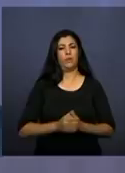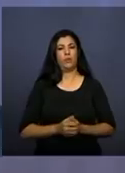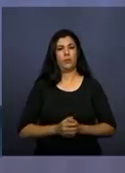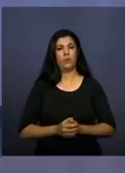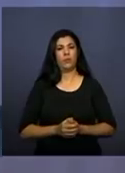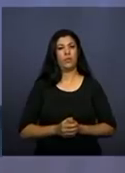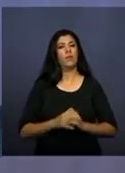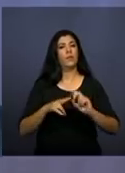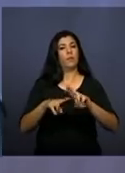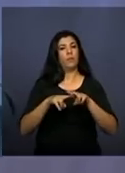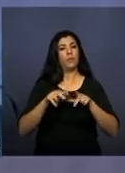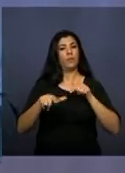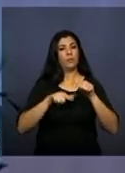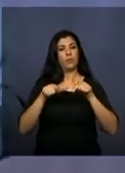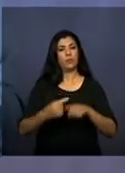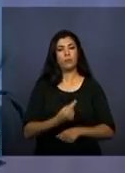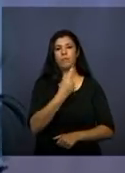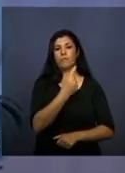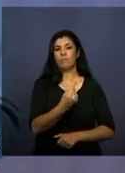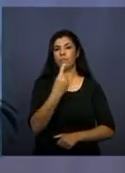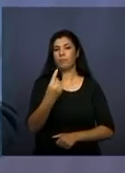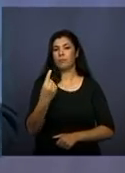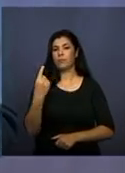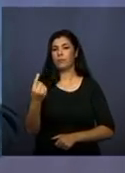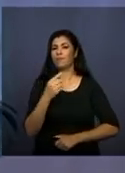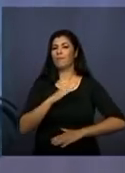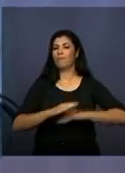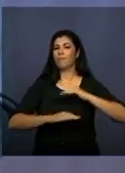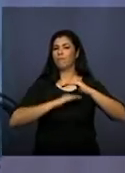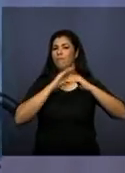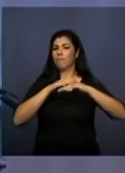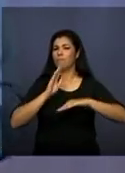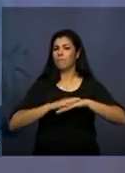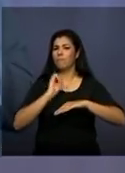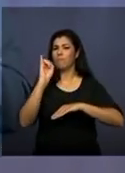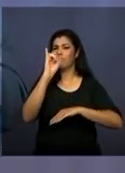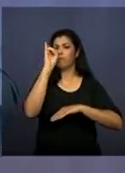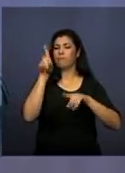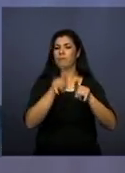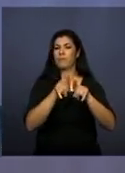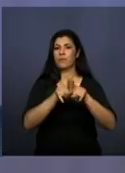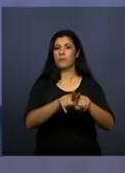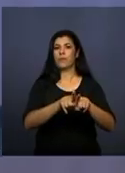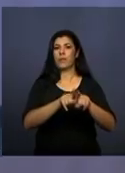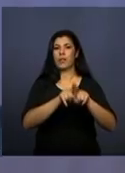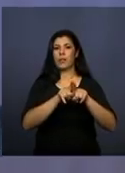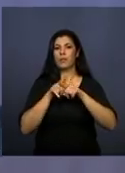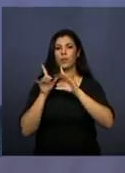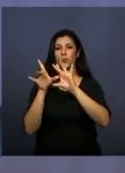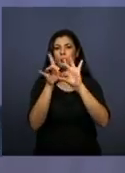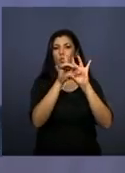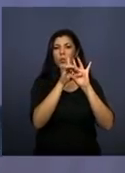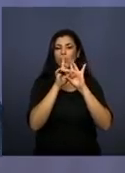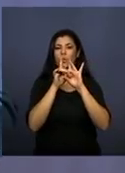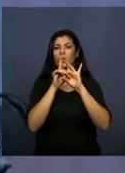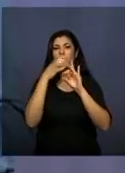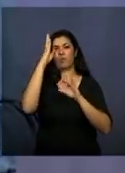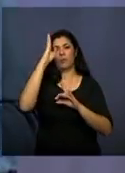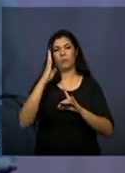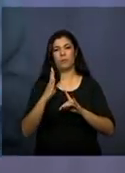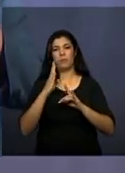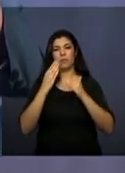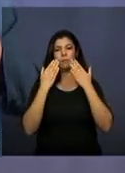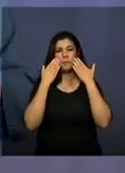o trabalho de vocês será cada vez mais importante e consolida o Brasil perante o mundo com